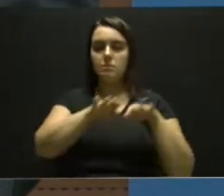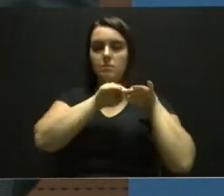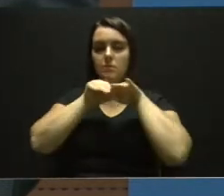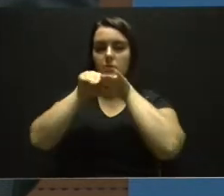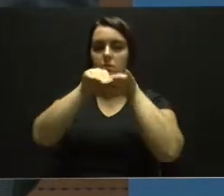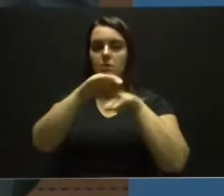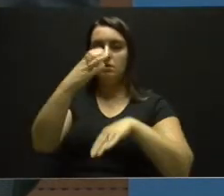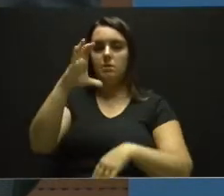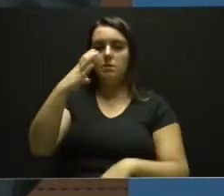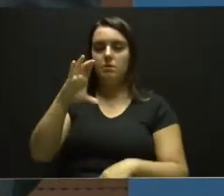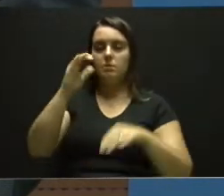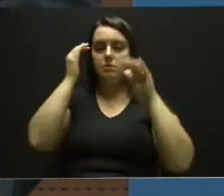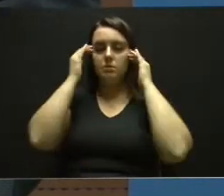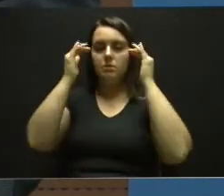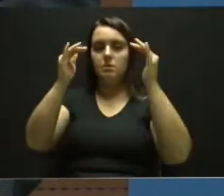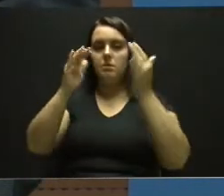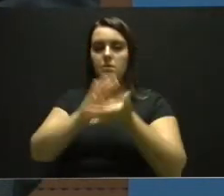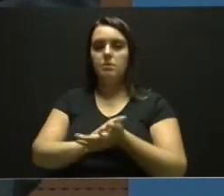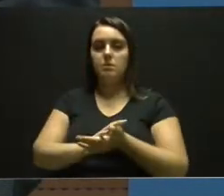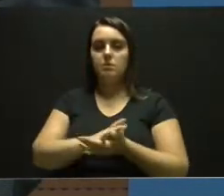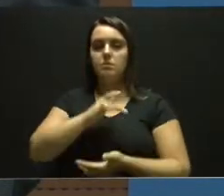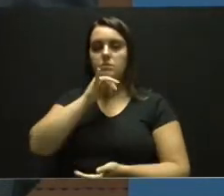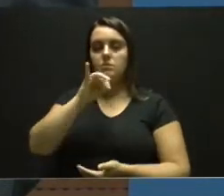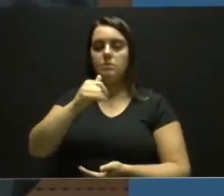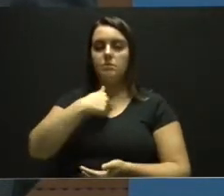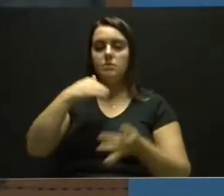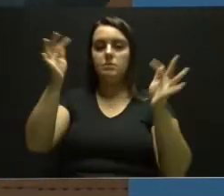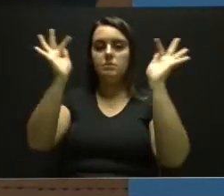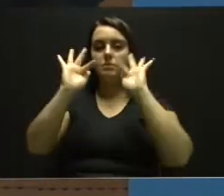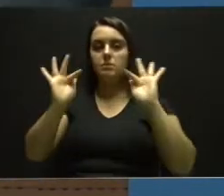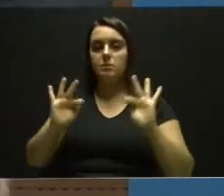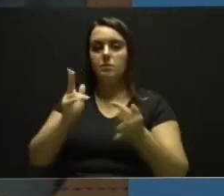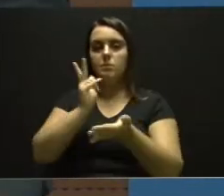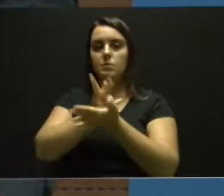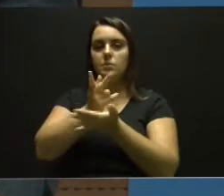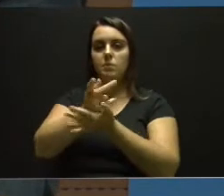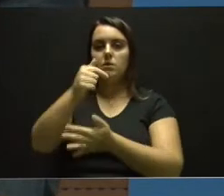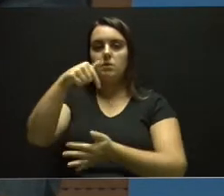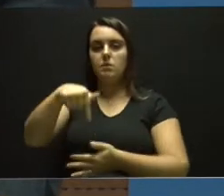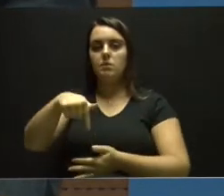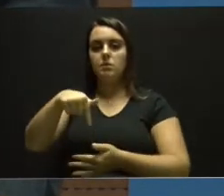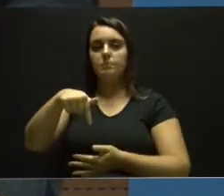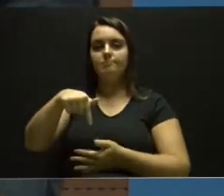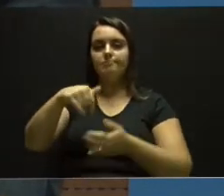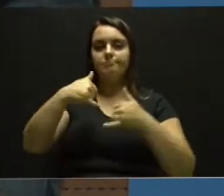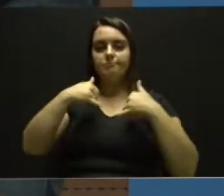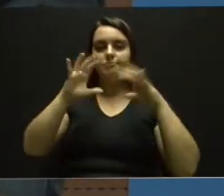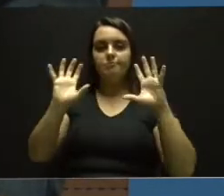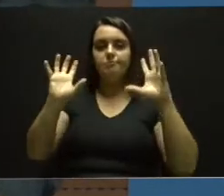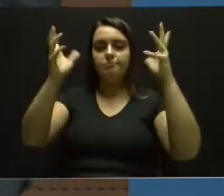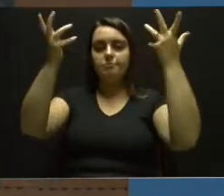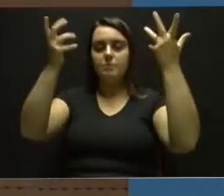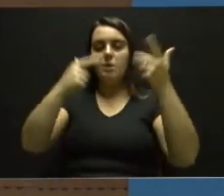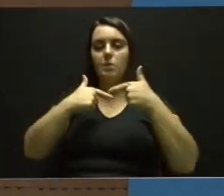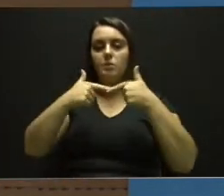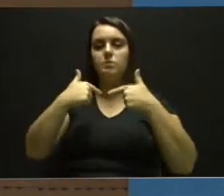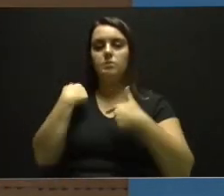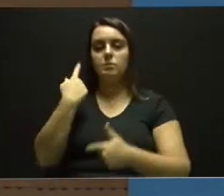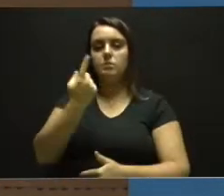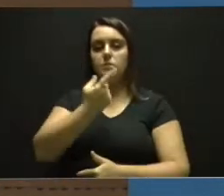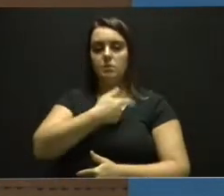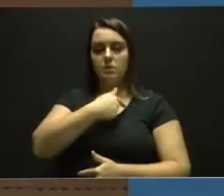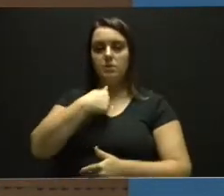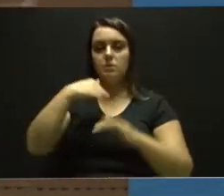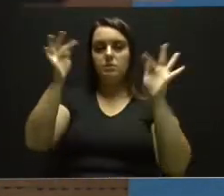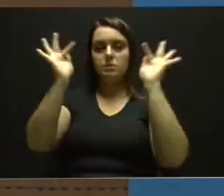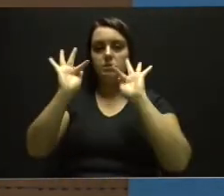honra é dizer que fico muito feliz com a continuidade desse ato porque foi uma luta nossa e eu fico muito